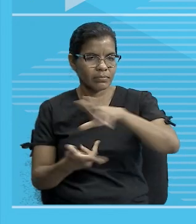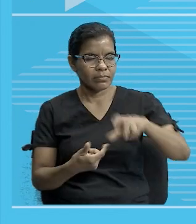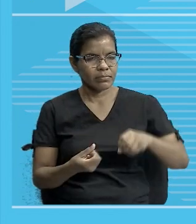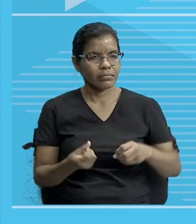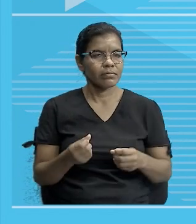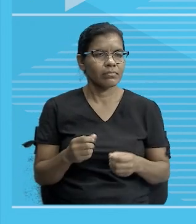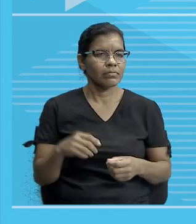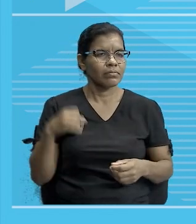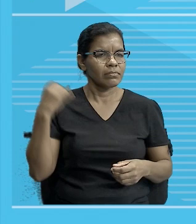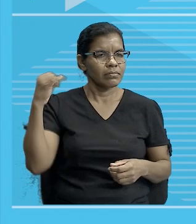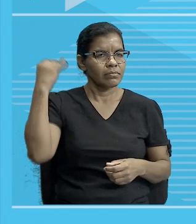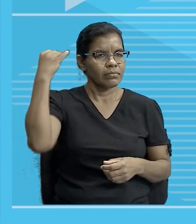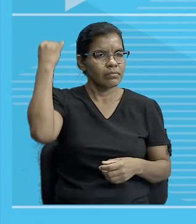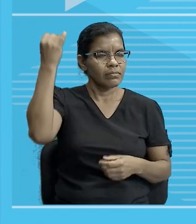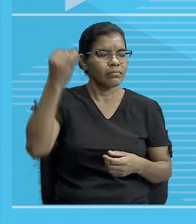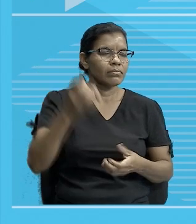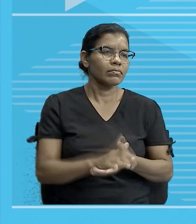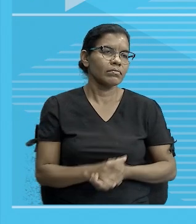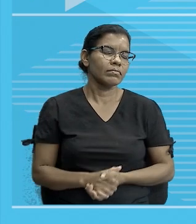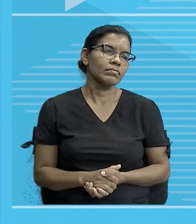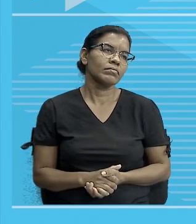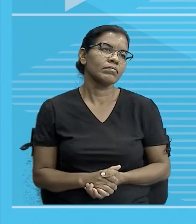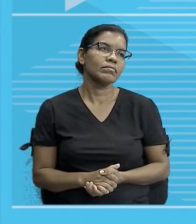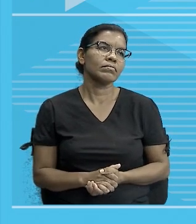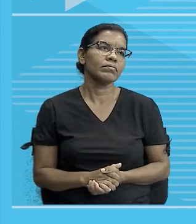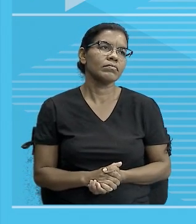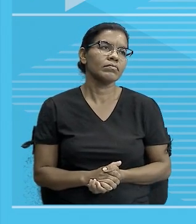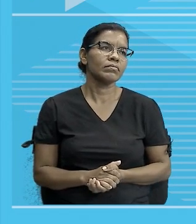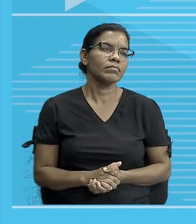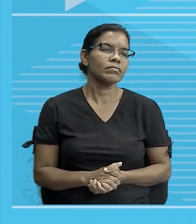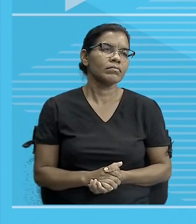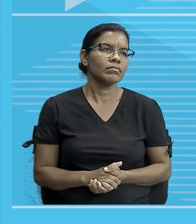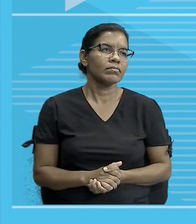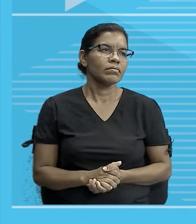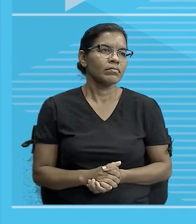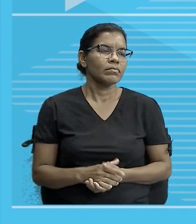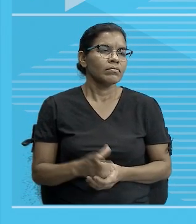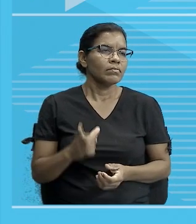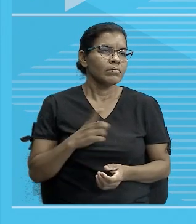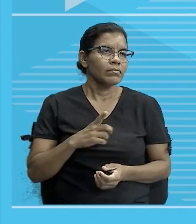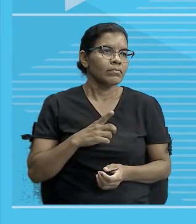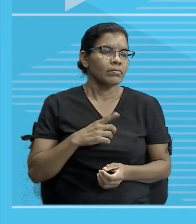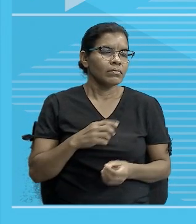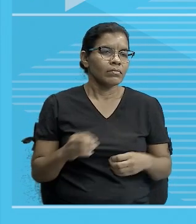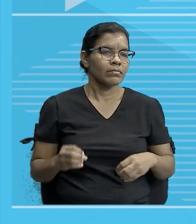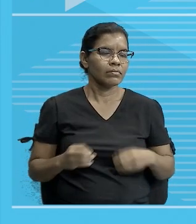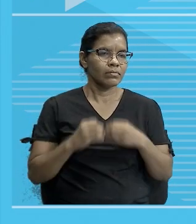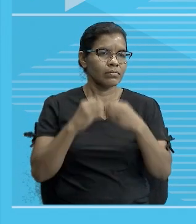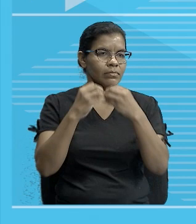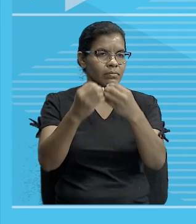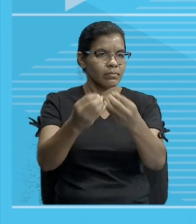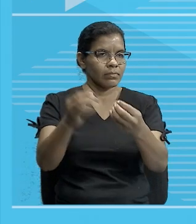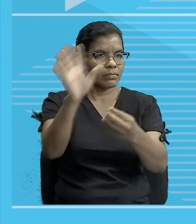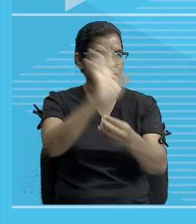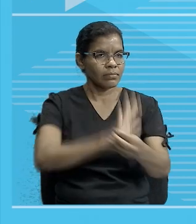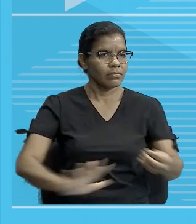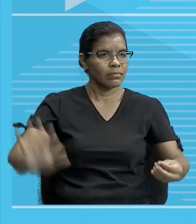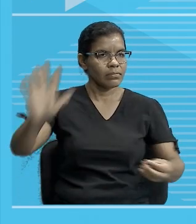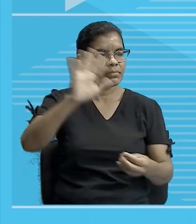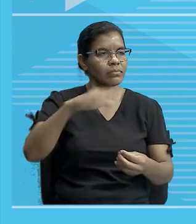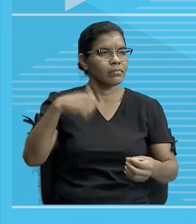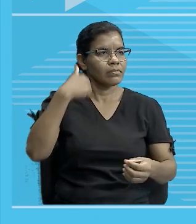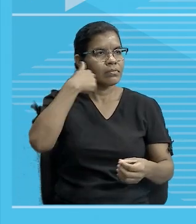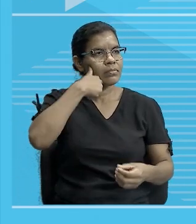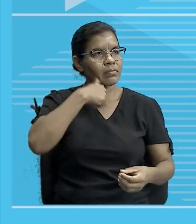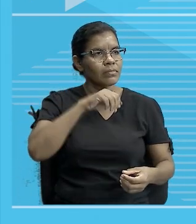igualdade, fraternidade, como ainda são muito caras. E aí eu estou colocando essa imagem de uma mulher, porque